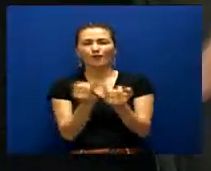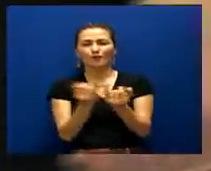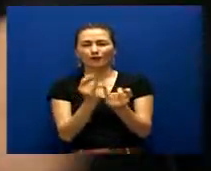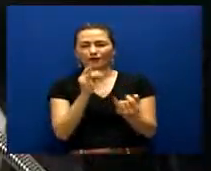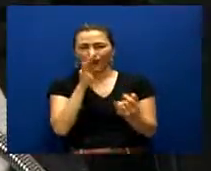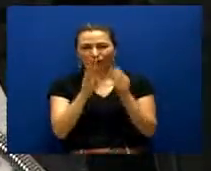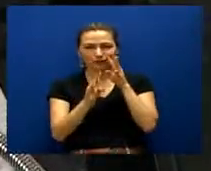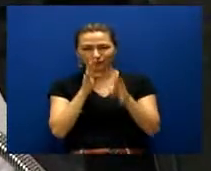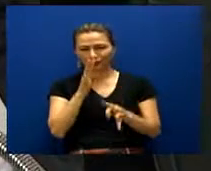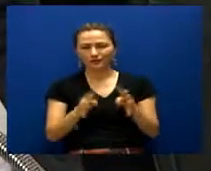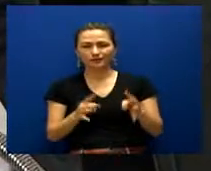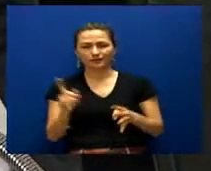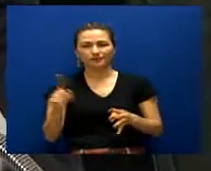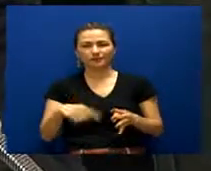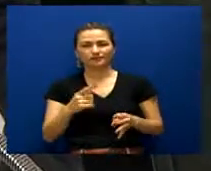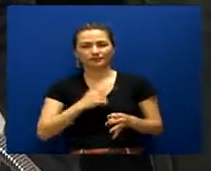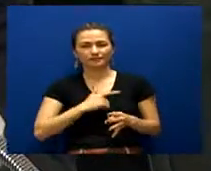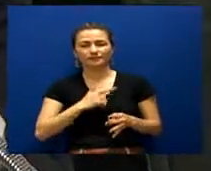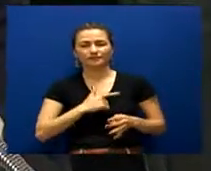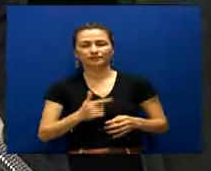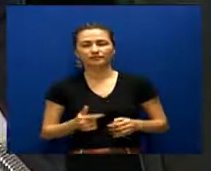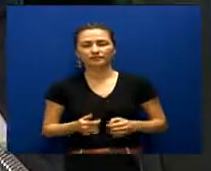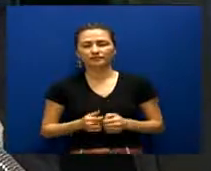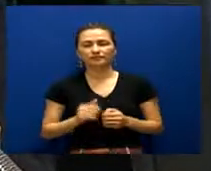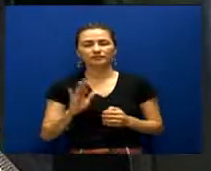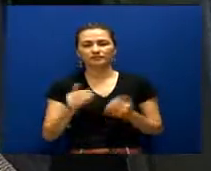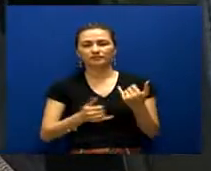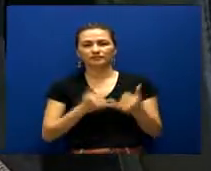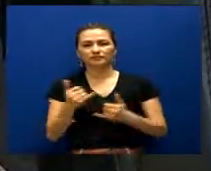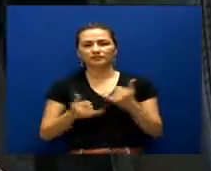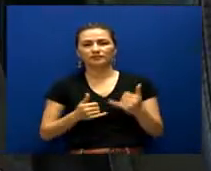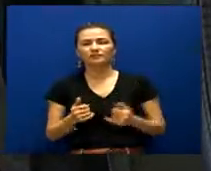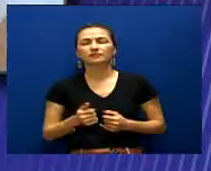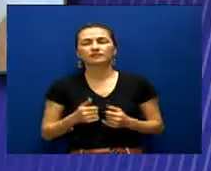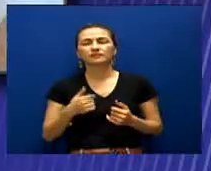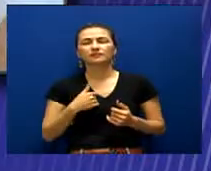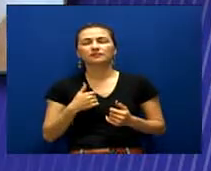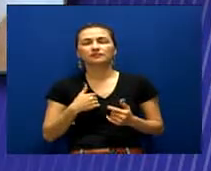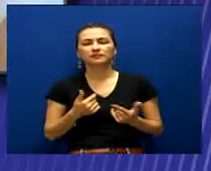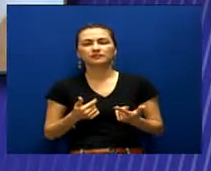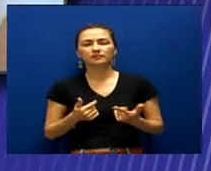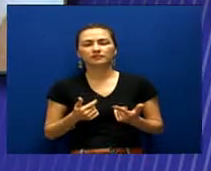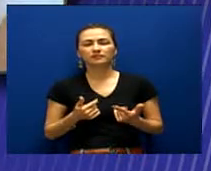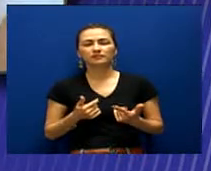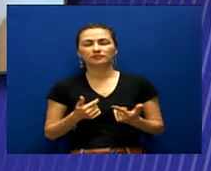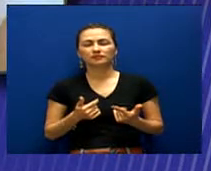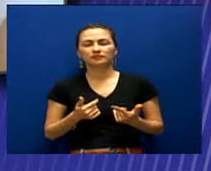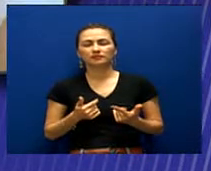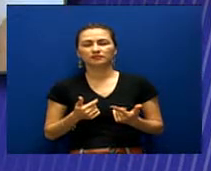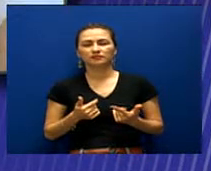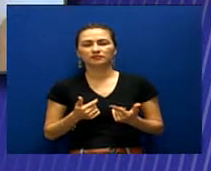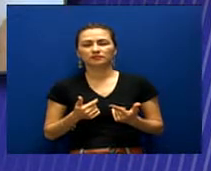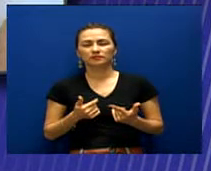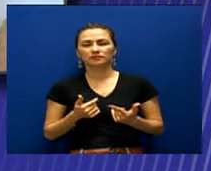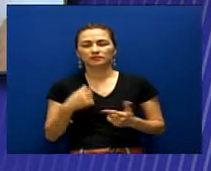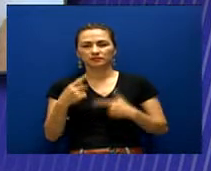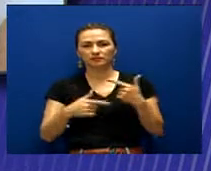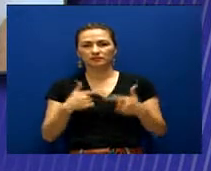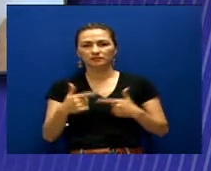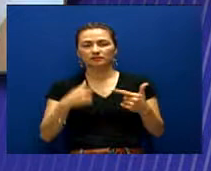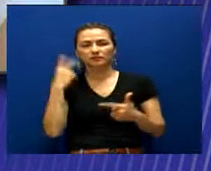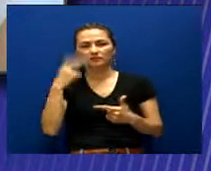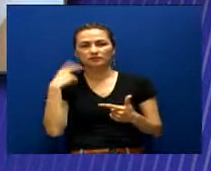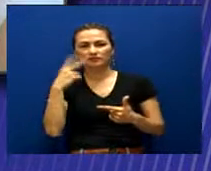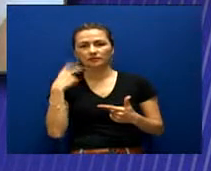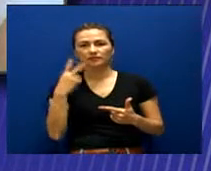Brincadeira. Mas Deus abençoe o senhor. Amém. E conta comigo enquanto legislador. A minha muito emenda... Obrigado. Vou ter o